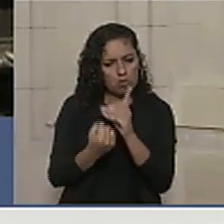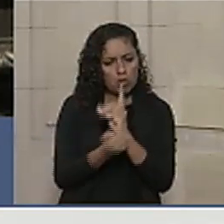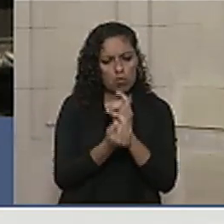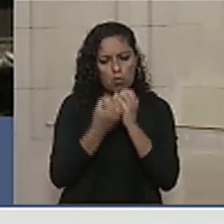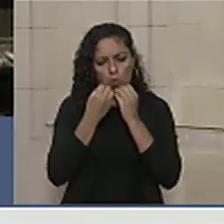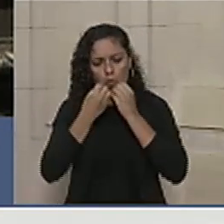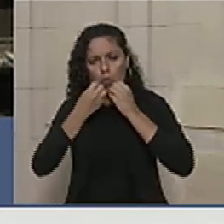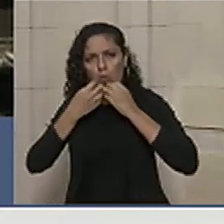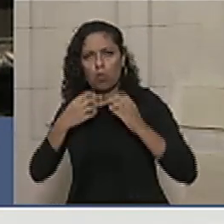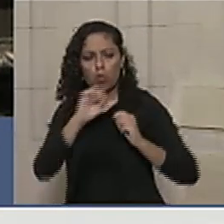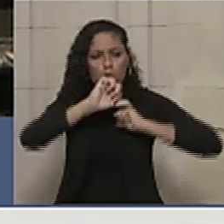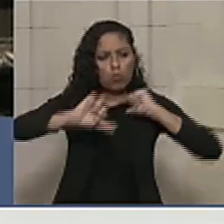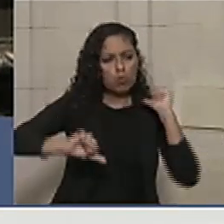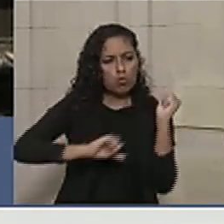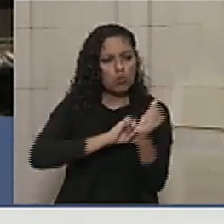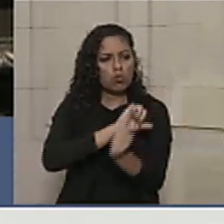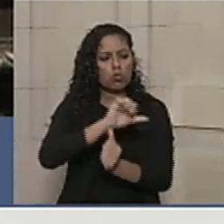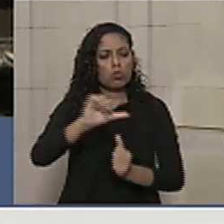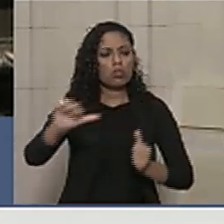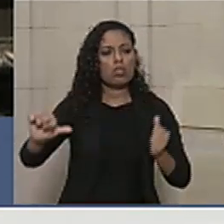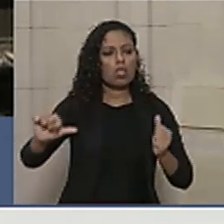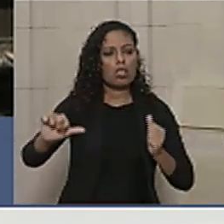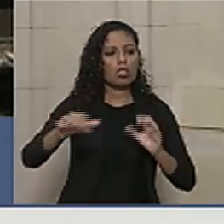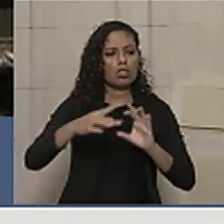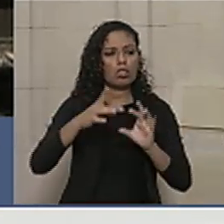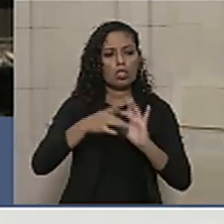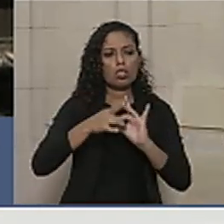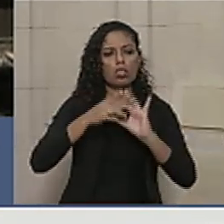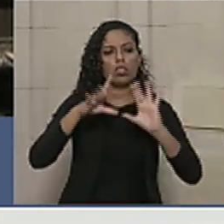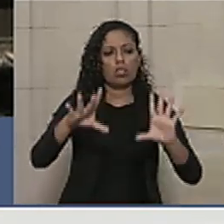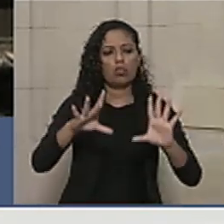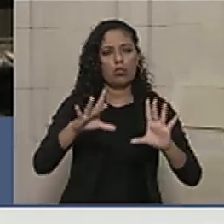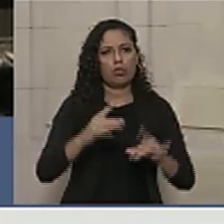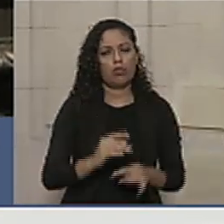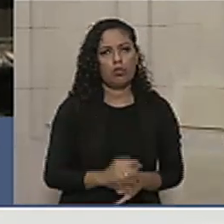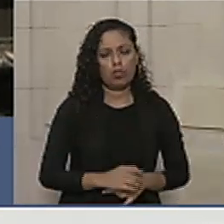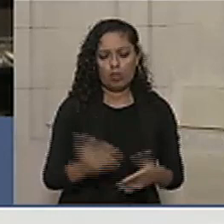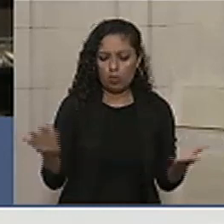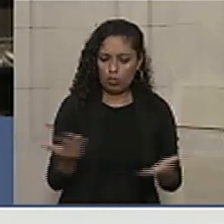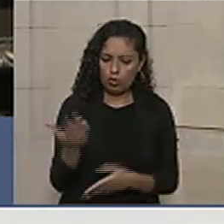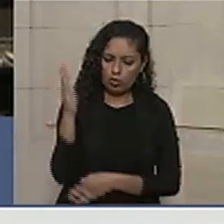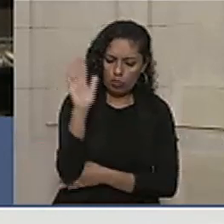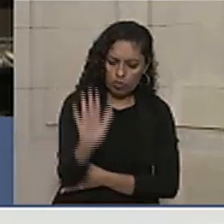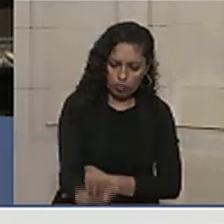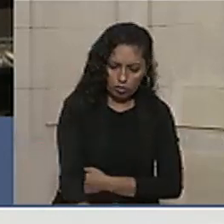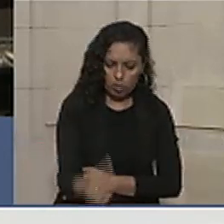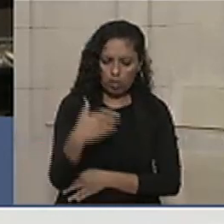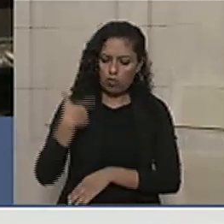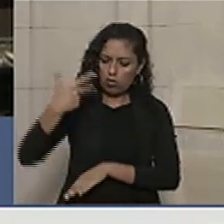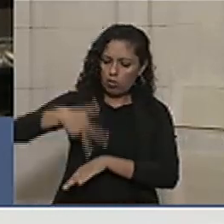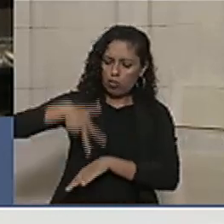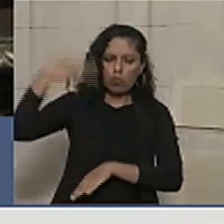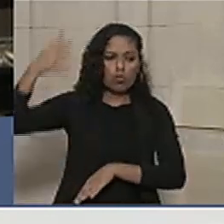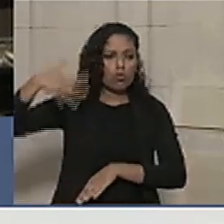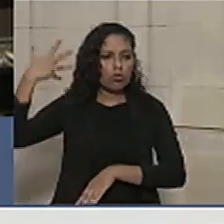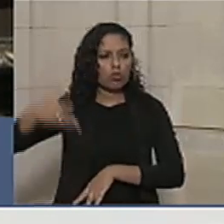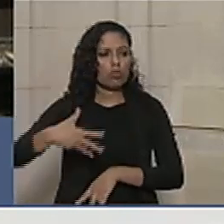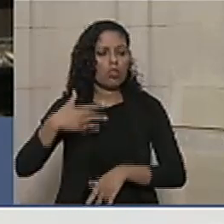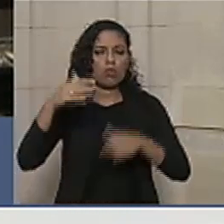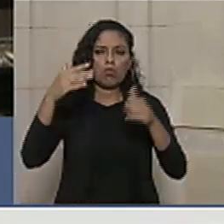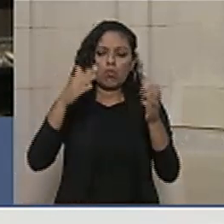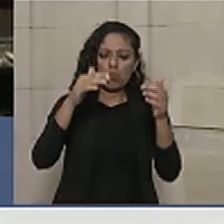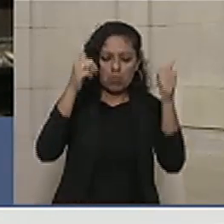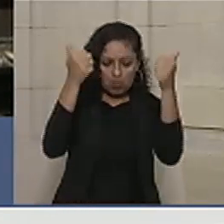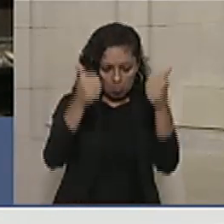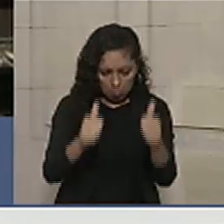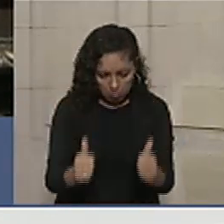seja radicalmente democrático. Nessa tarde, uso essa tribuna para reverenciar